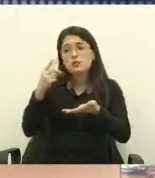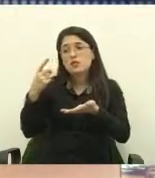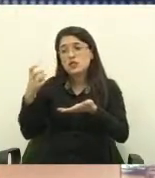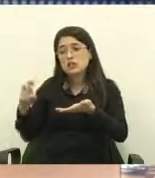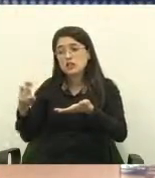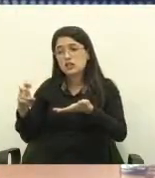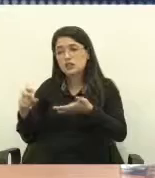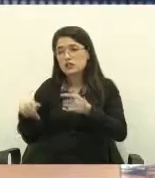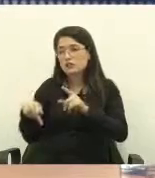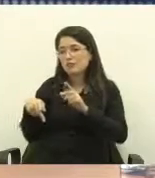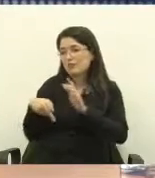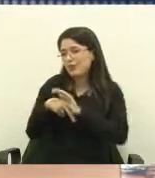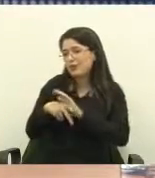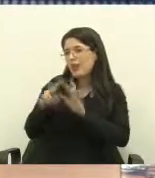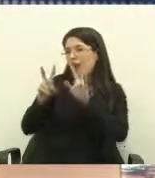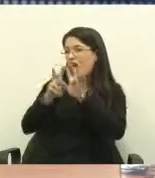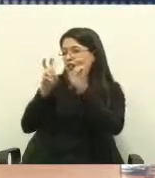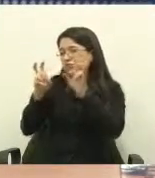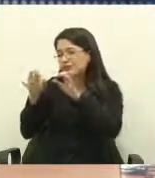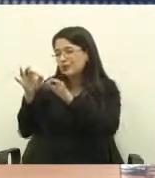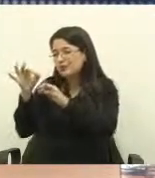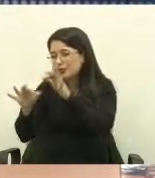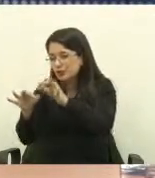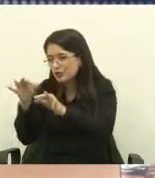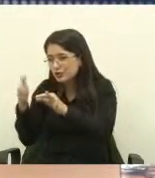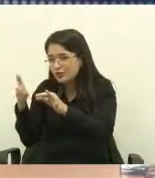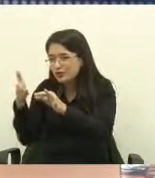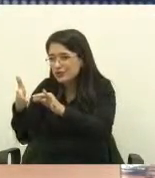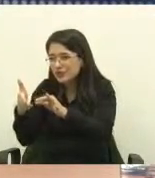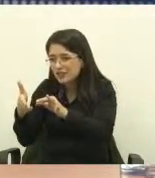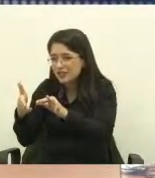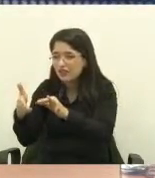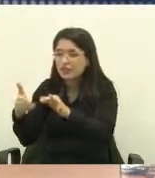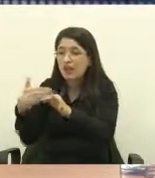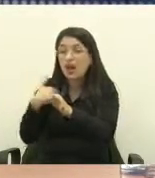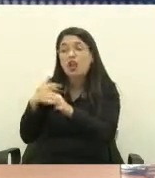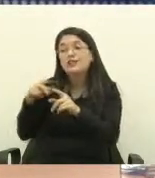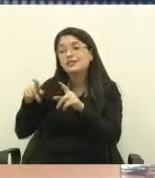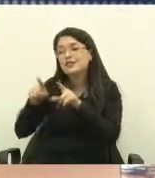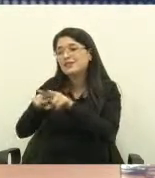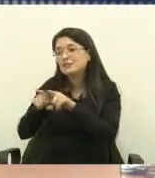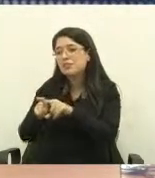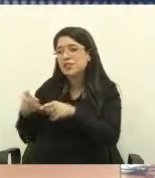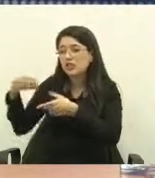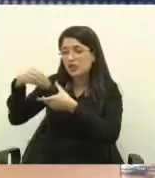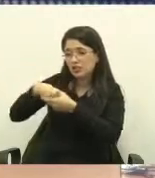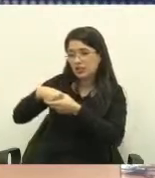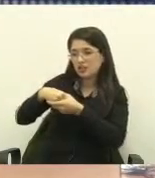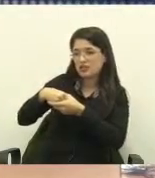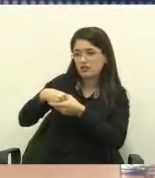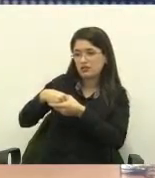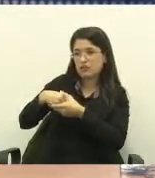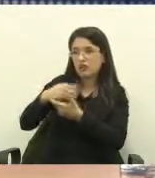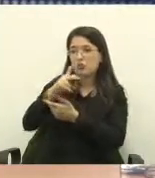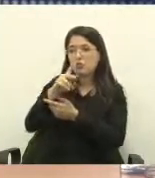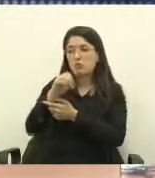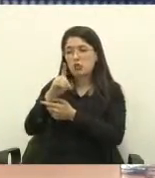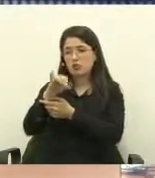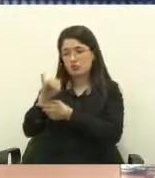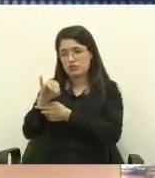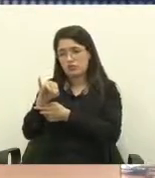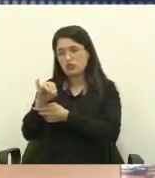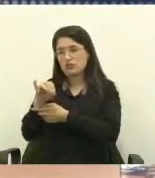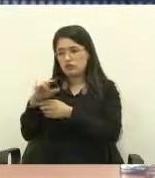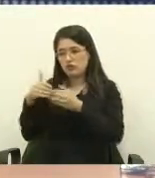questão jurídica, de uma questão processual interna, ele foi até um período... E